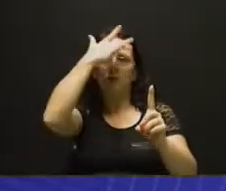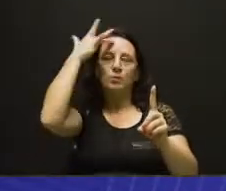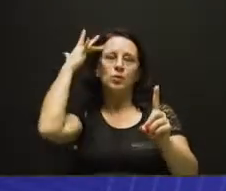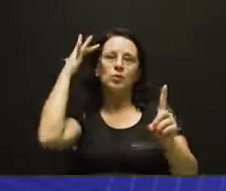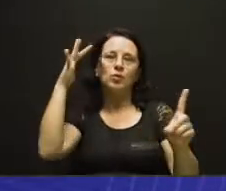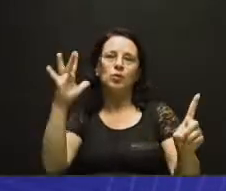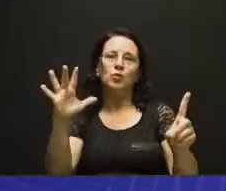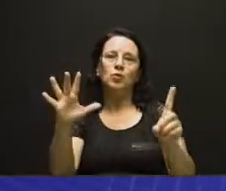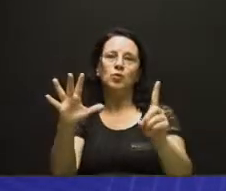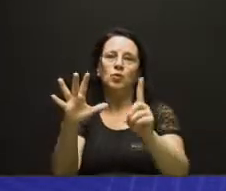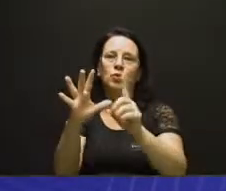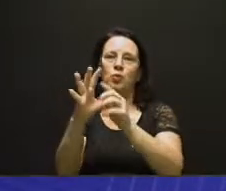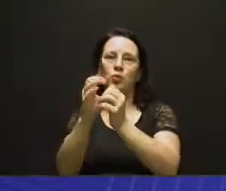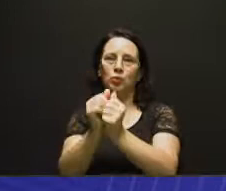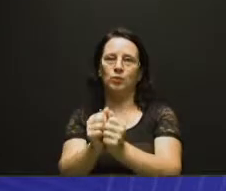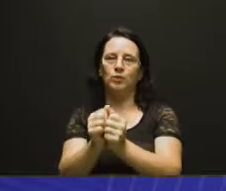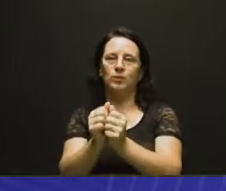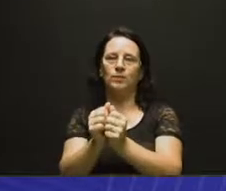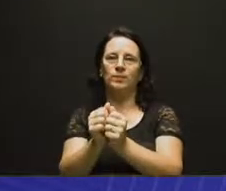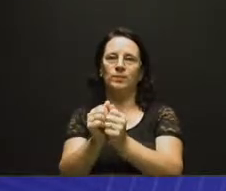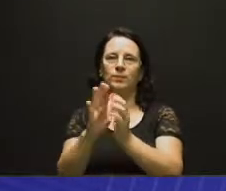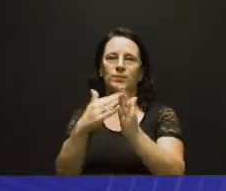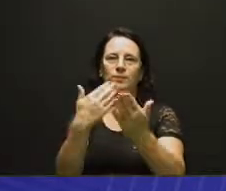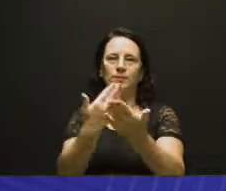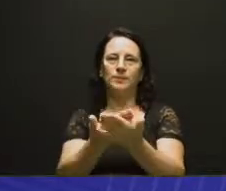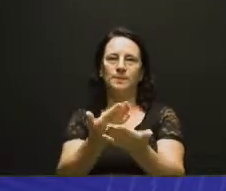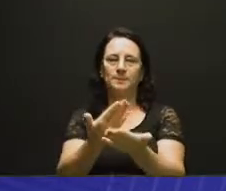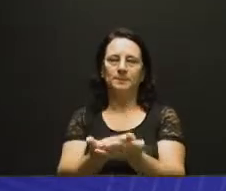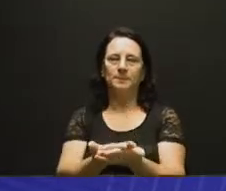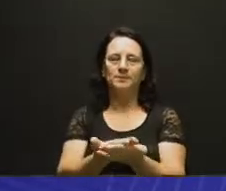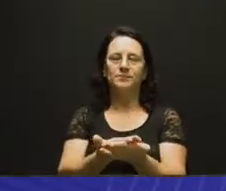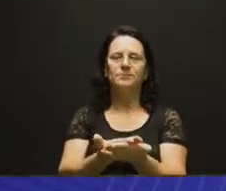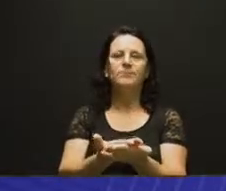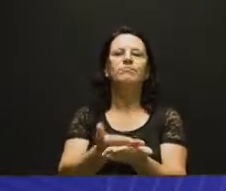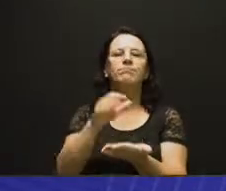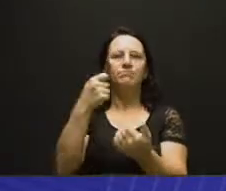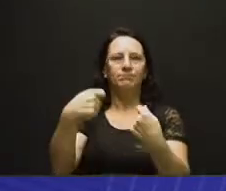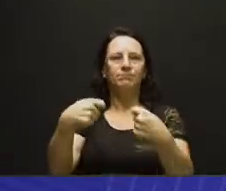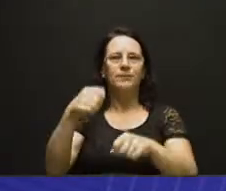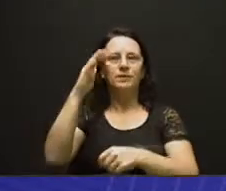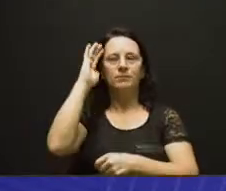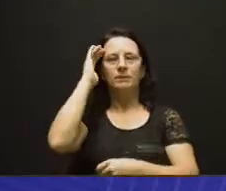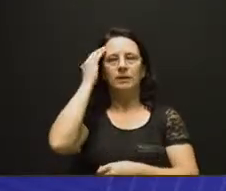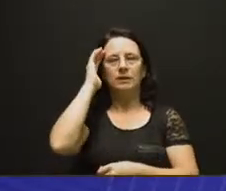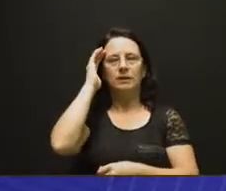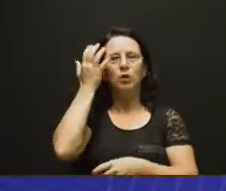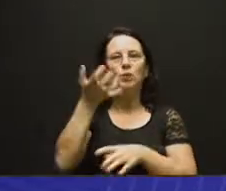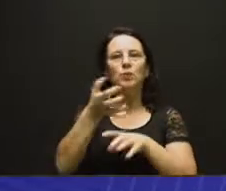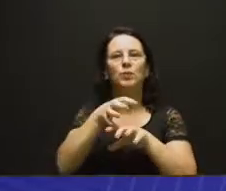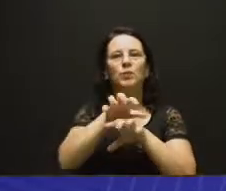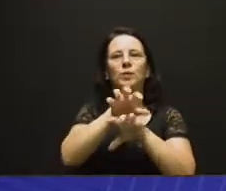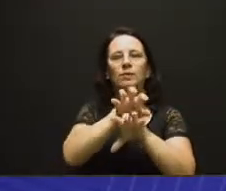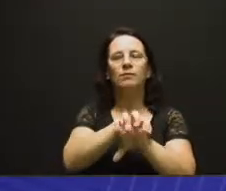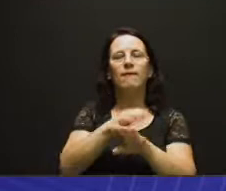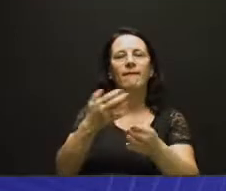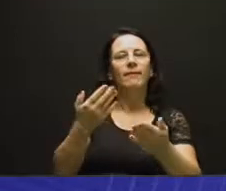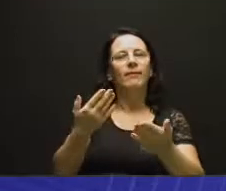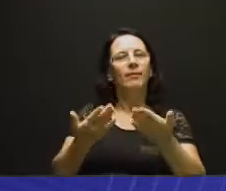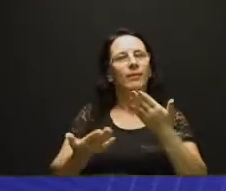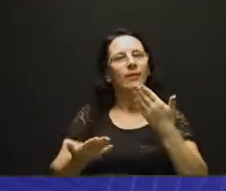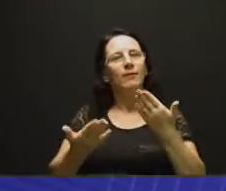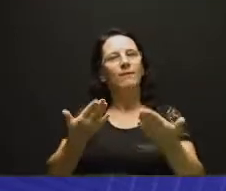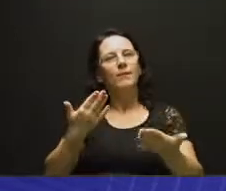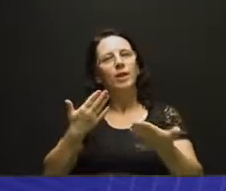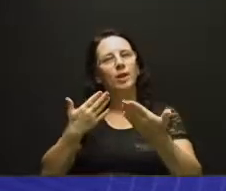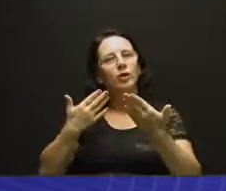uma escola de todo o corpo da escola então a gente tem que entender que inclusão vai depender de um